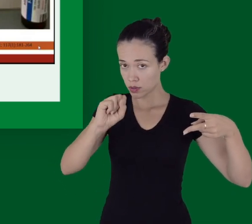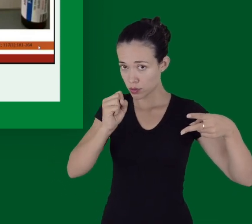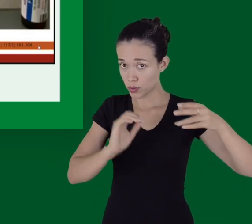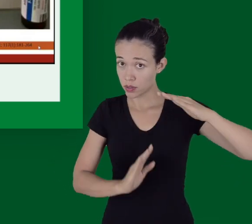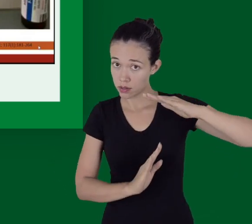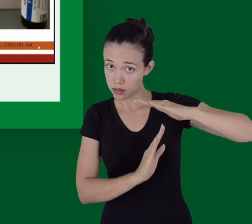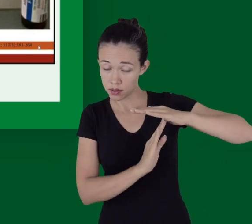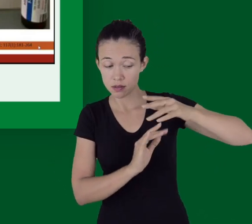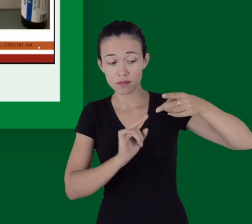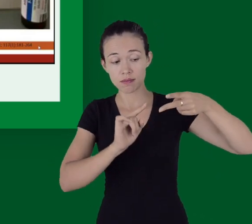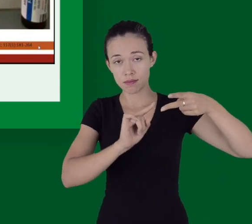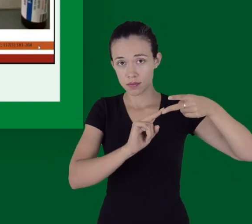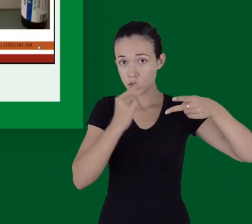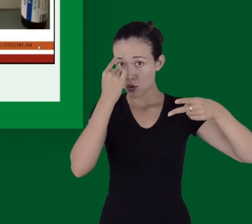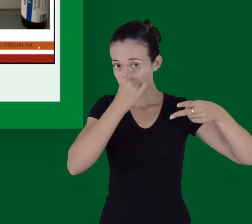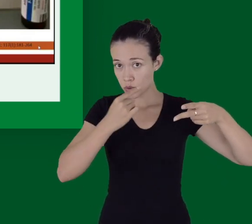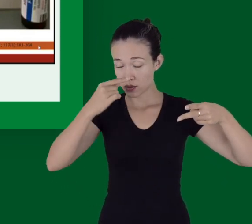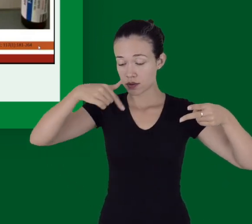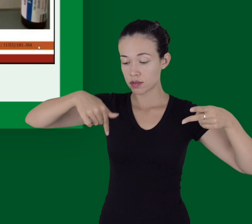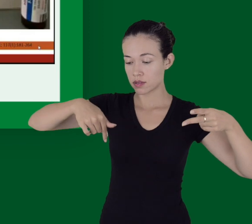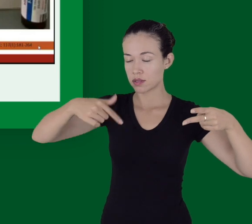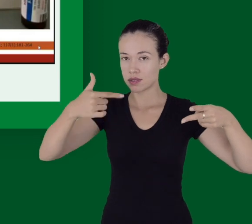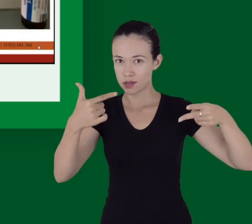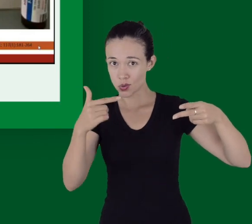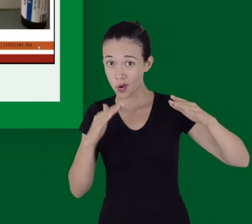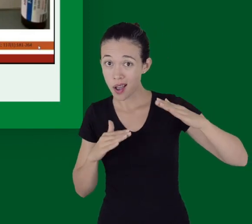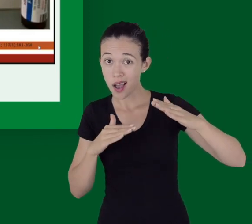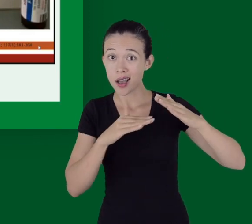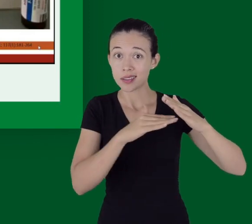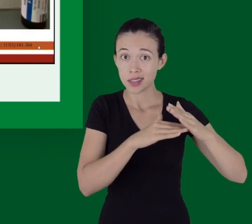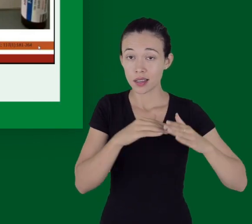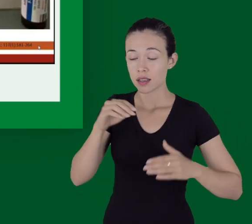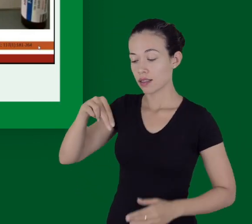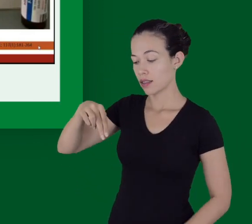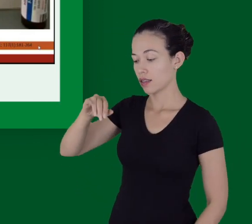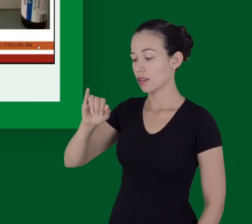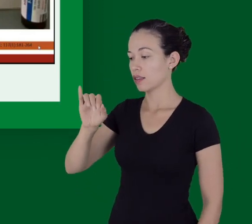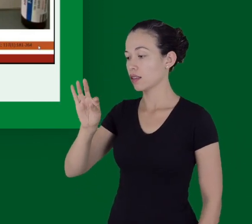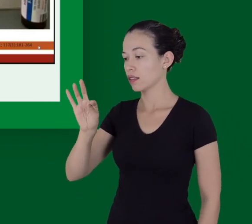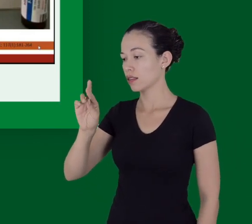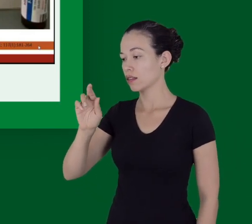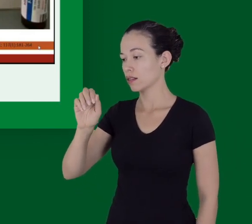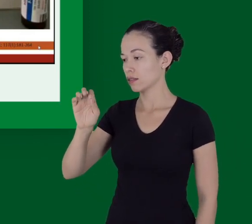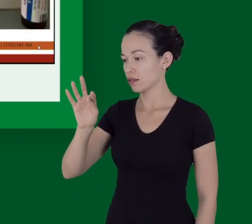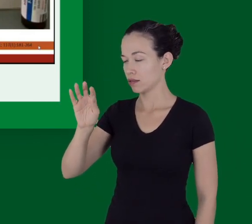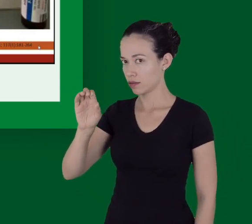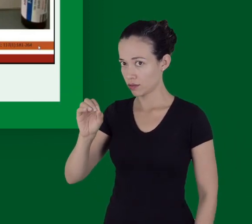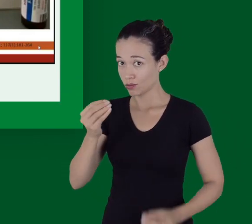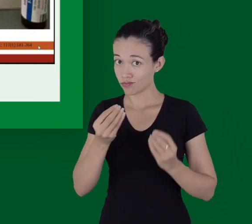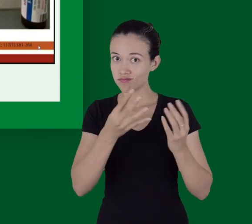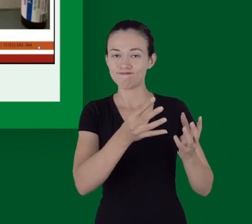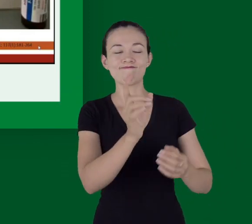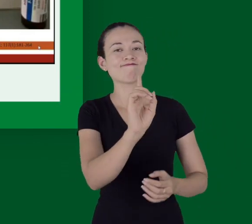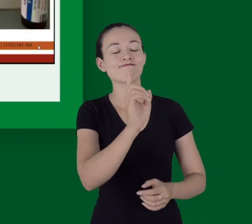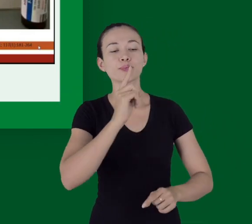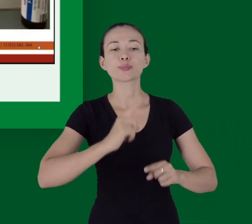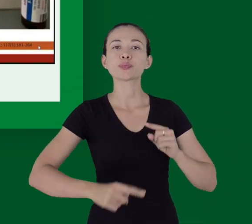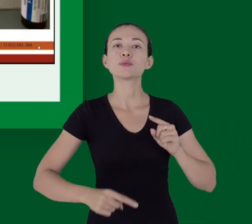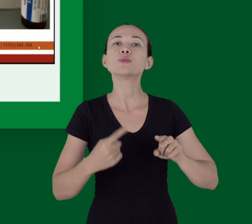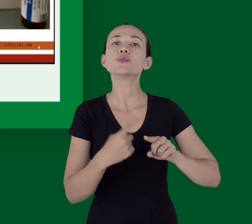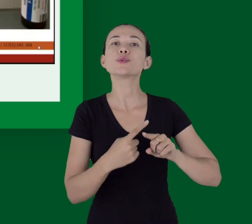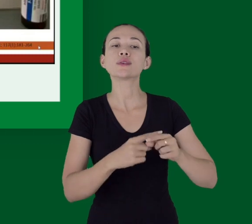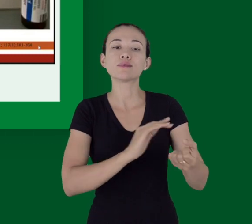menos de 48, 72 horas, não pode usar nitrato, senão a pressão vai lá pro pé. E para você voltar, os dois também